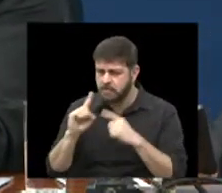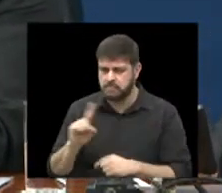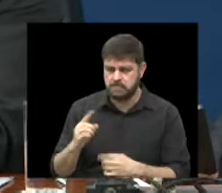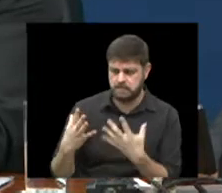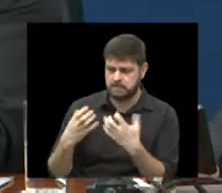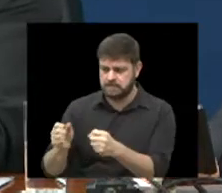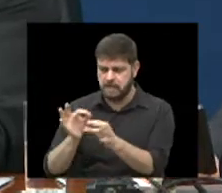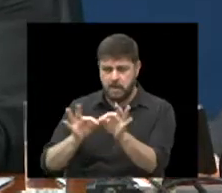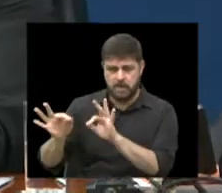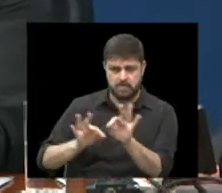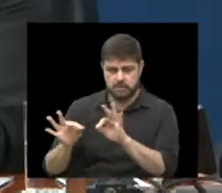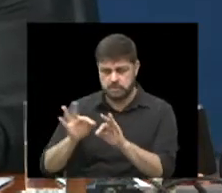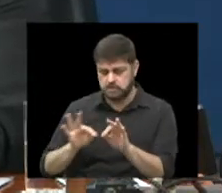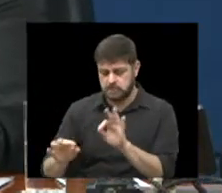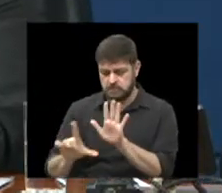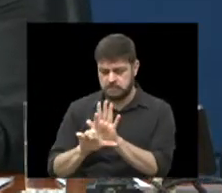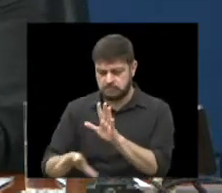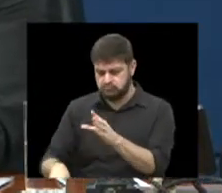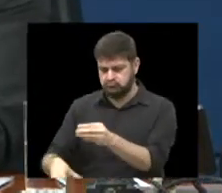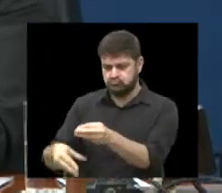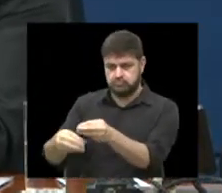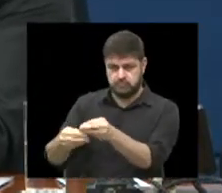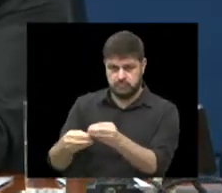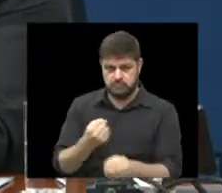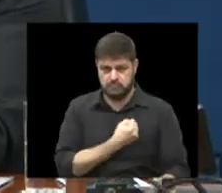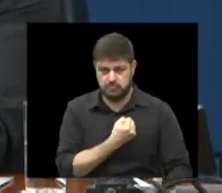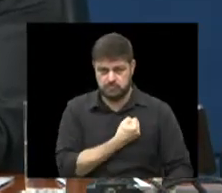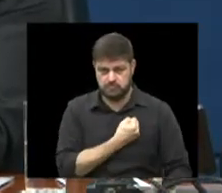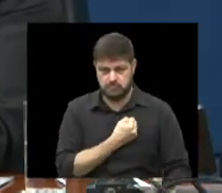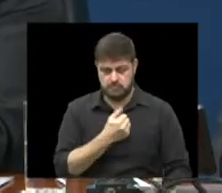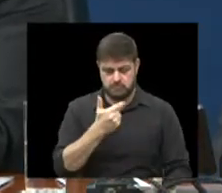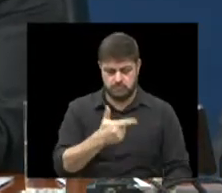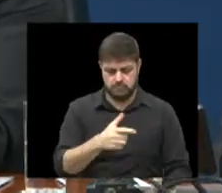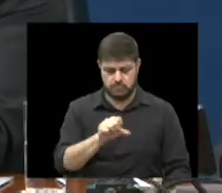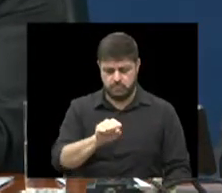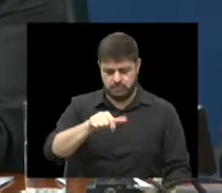o projeto de emenda constitucional número